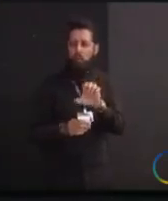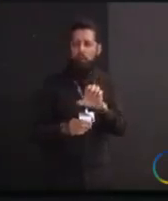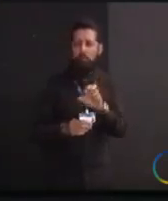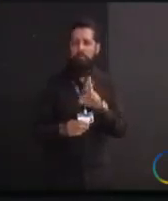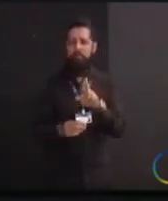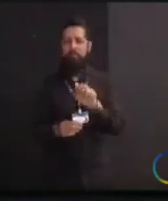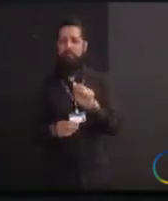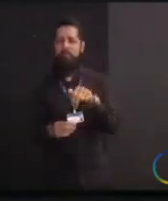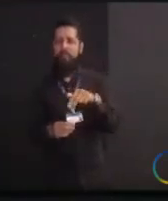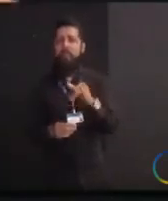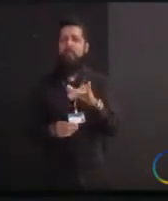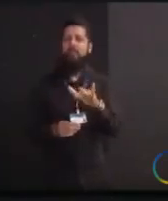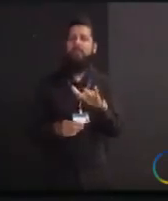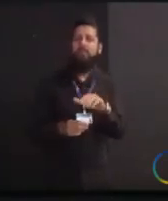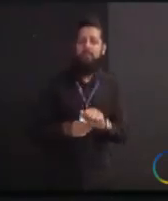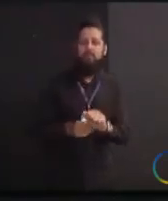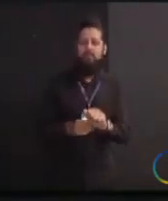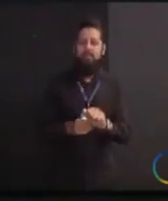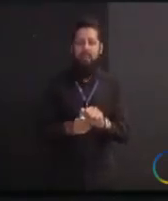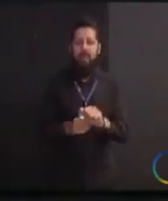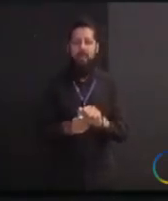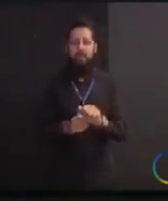intolerância pela opção religiosa,